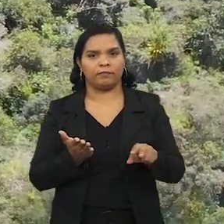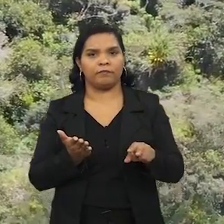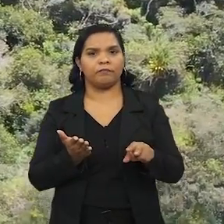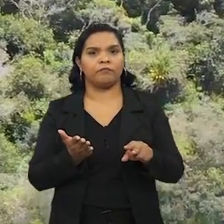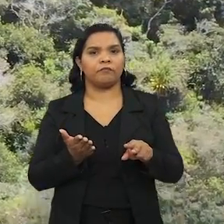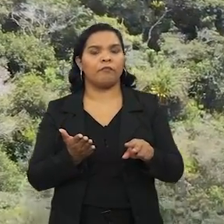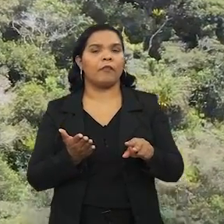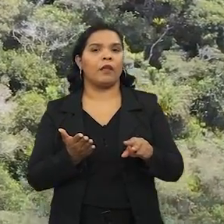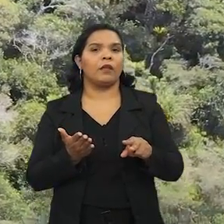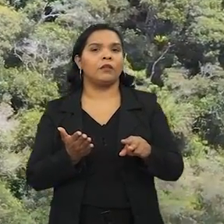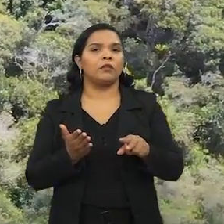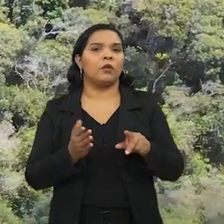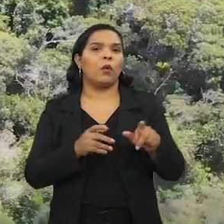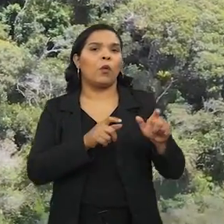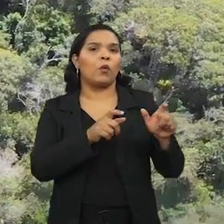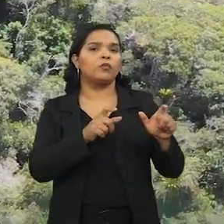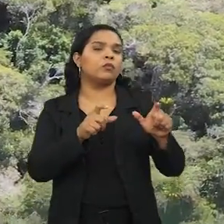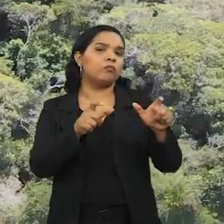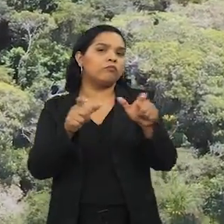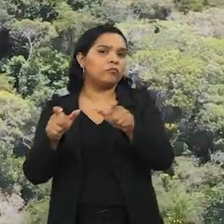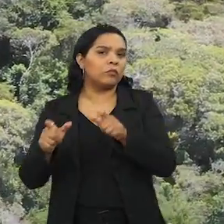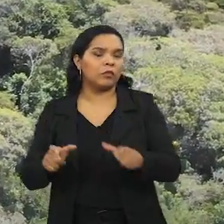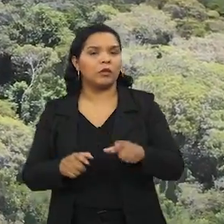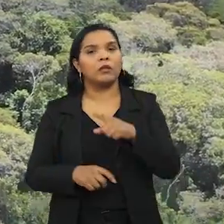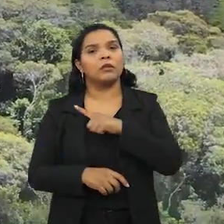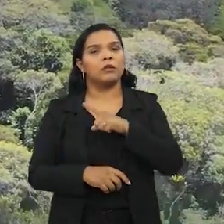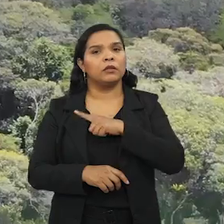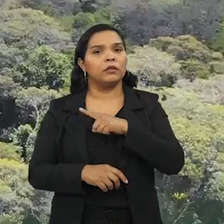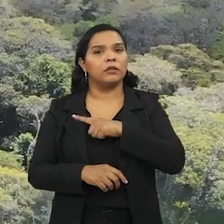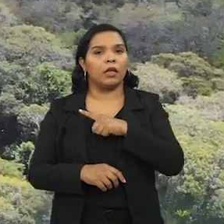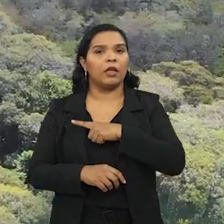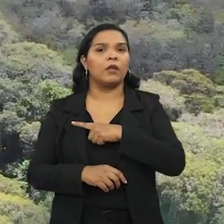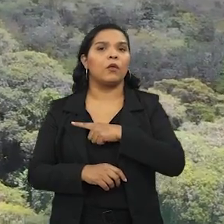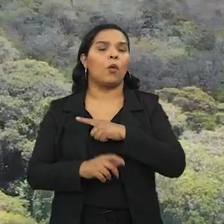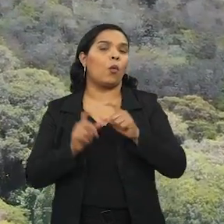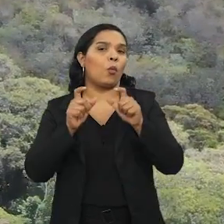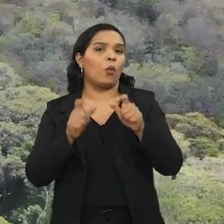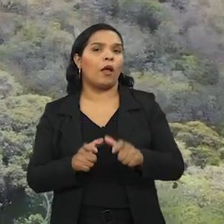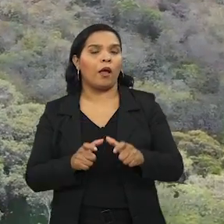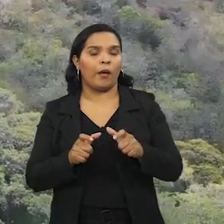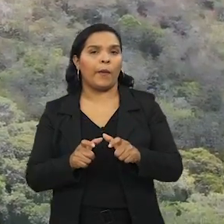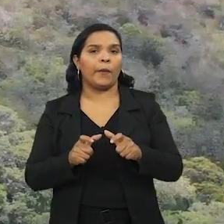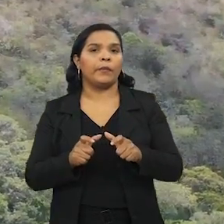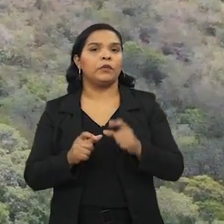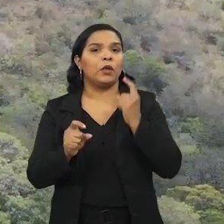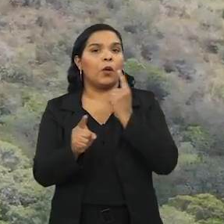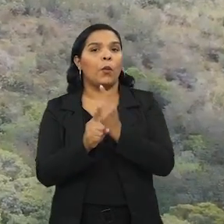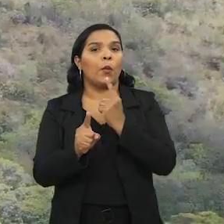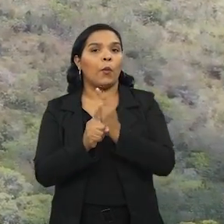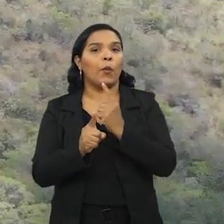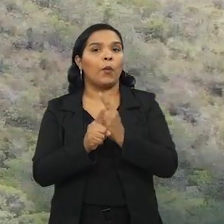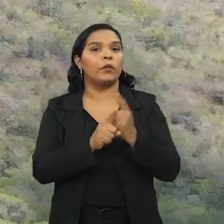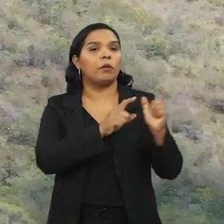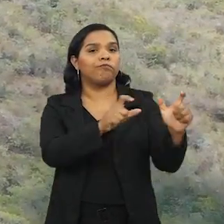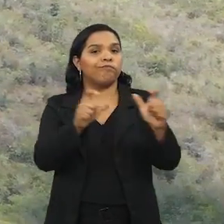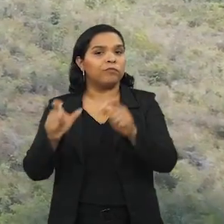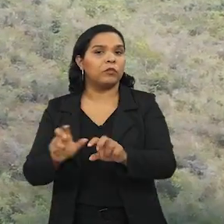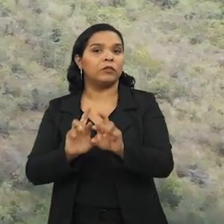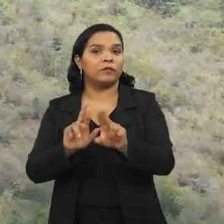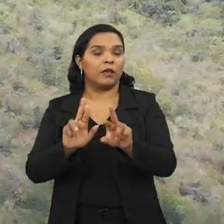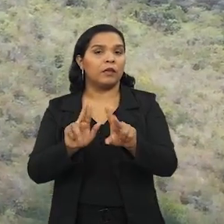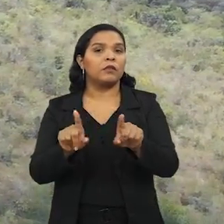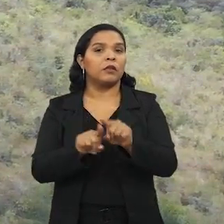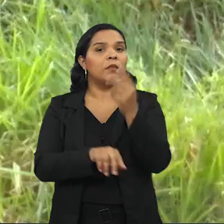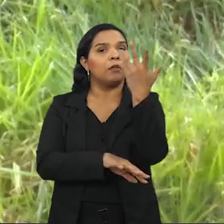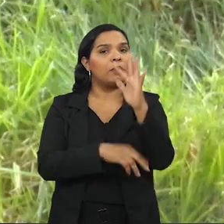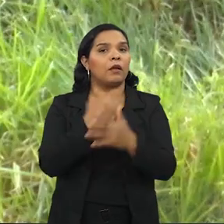intermediários de outros ambientes. Então existem uma zona de encontro de ambientes diferentes além da Mata Atlântica, como